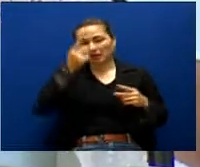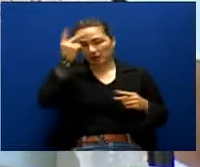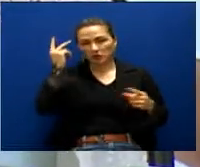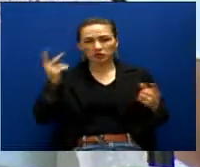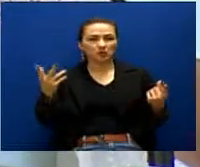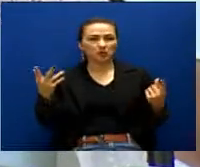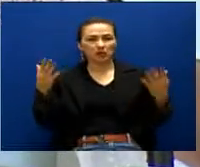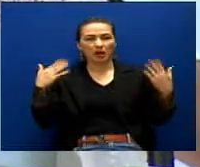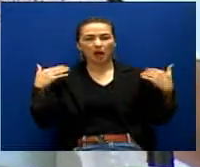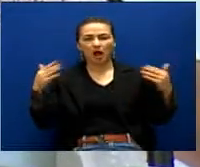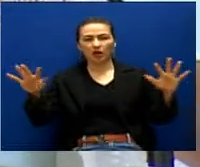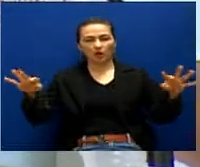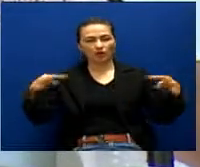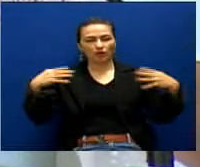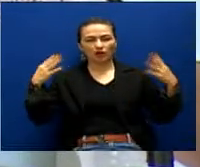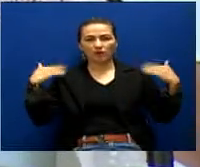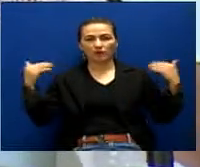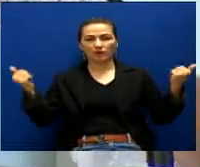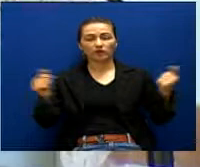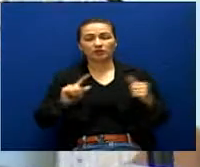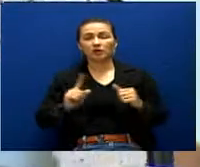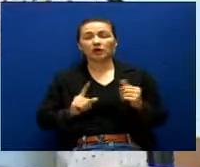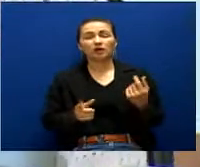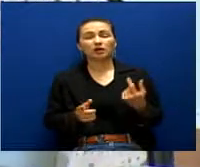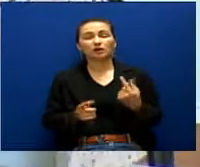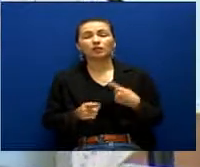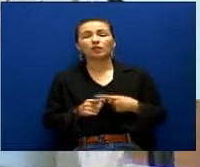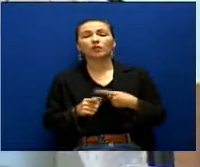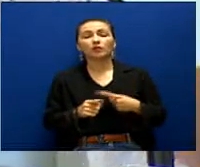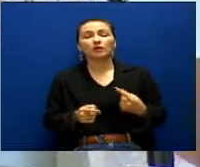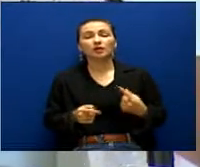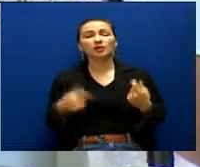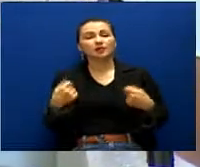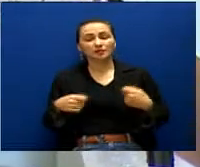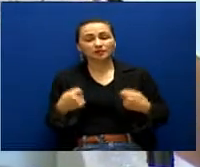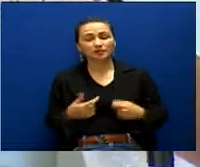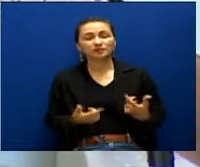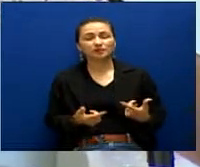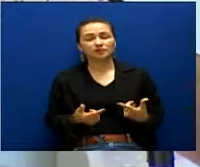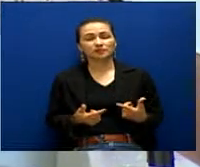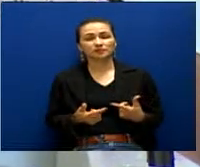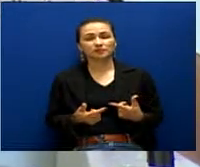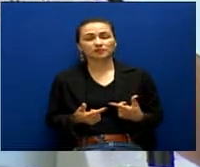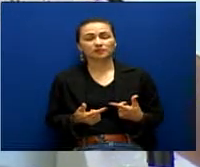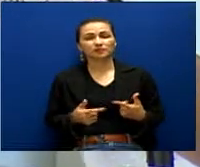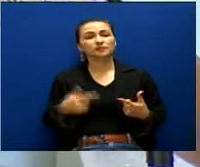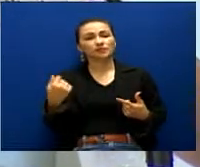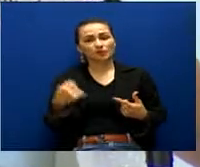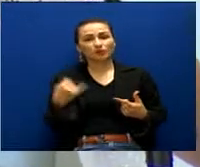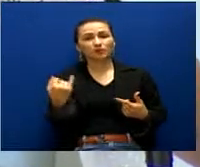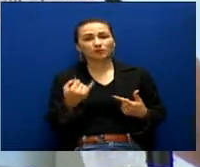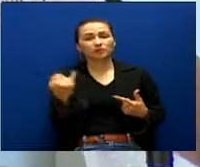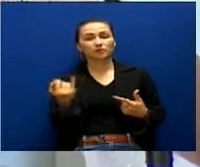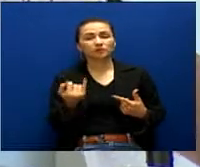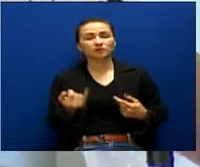só para debater, não, isso é uma necessidade. E eu trago aqui do debate, vereadoras e vereadores,